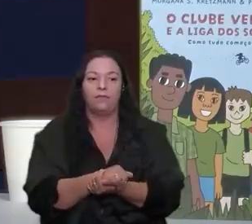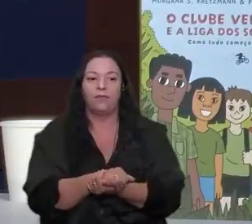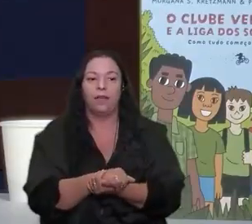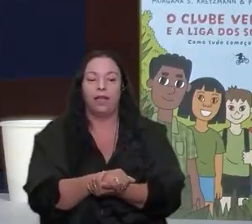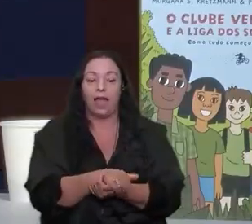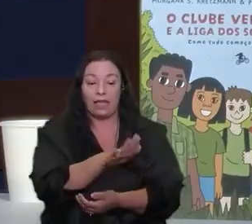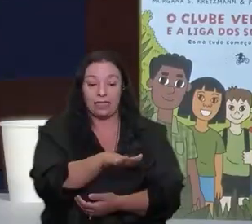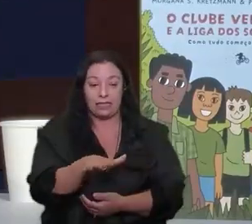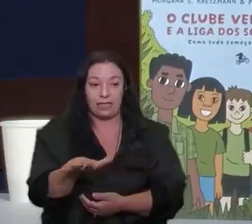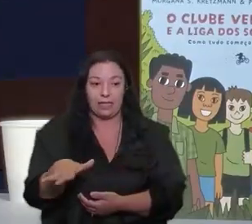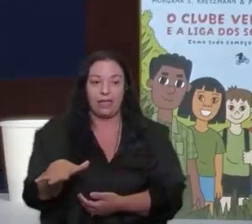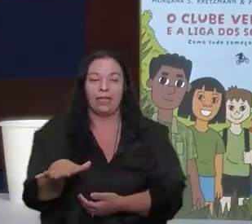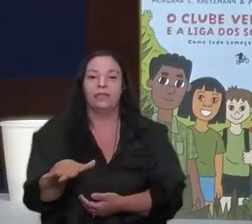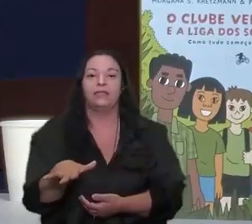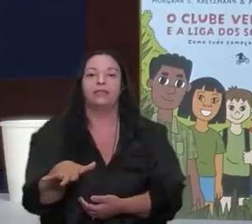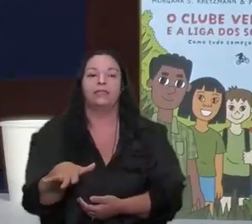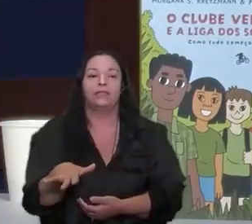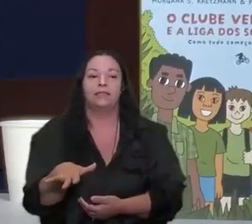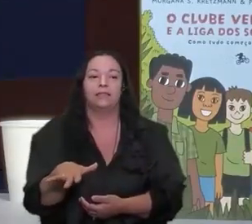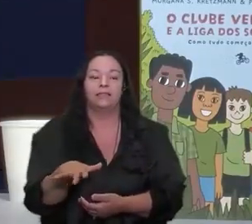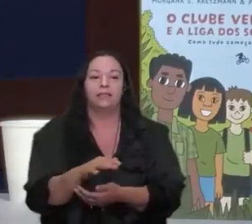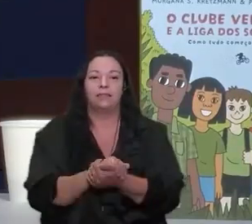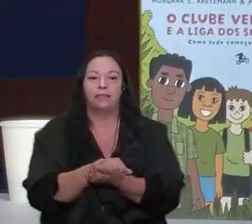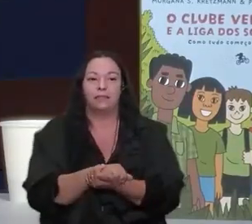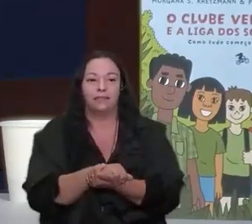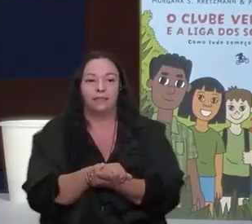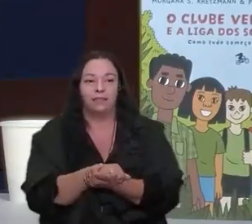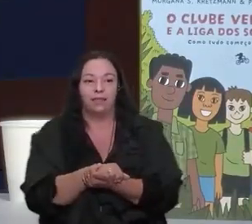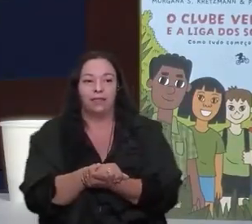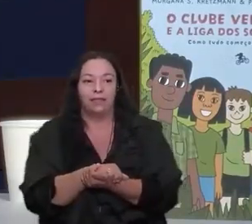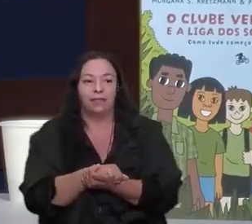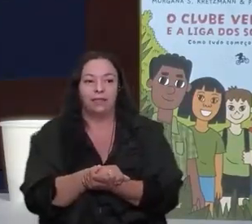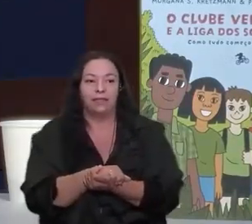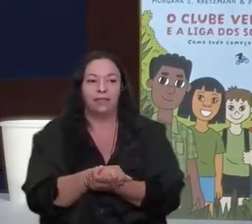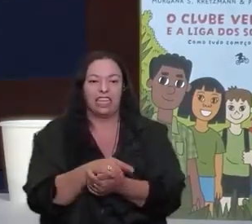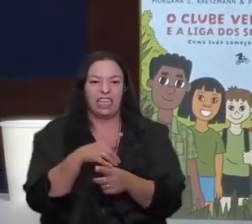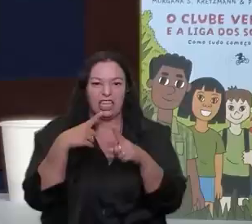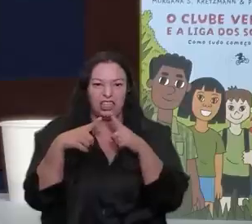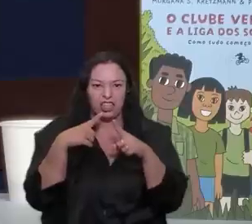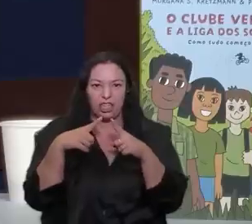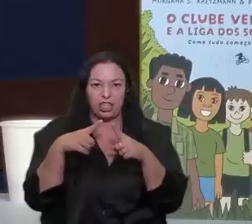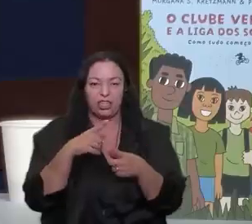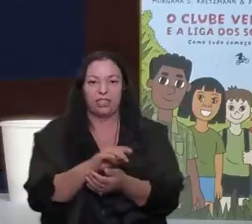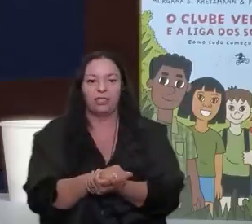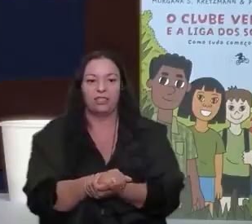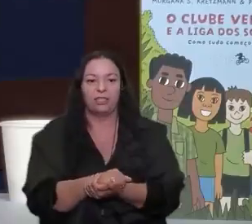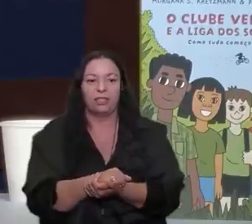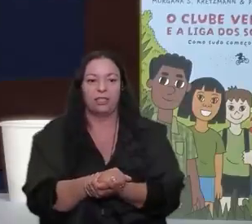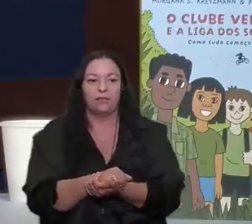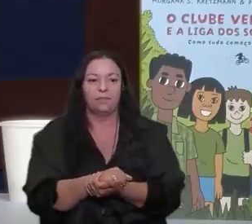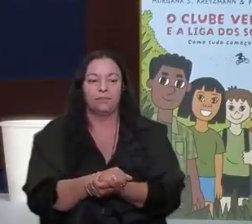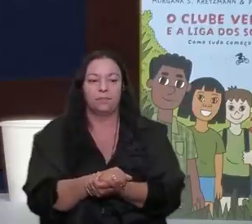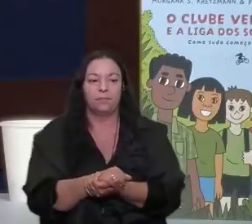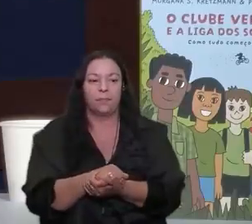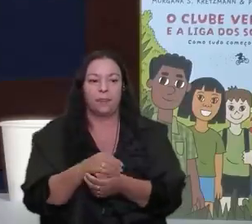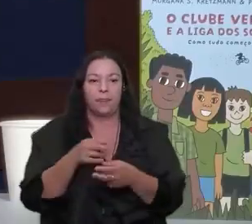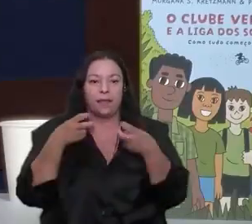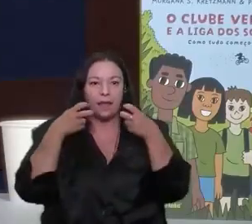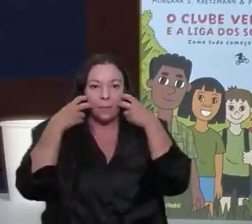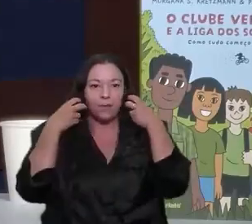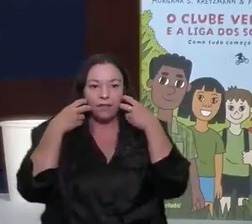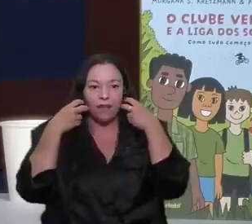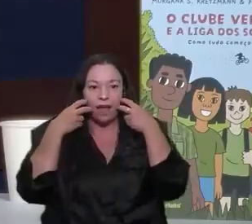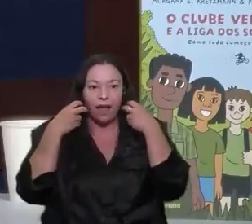crianças começam a me trazer uma série de críticas, assim, sabe? Porque eu tenho uma personagem que é uma capivara, cantora lírica, que se